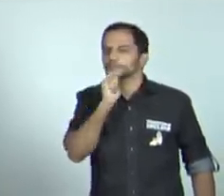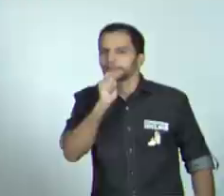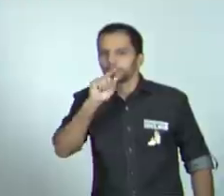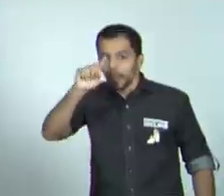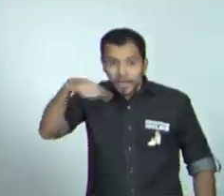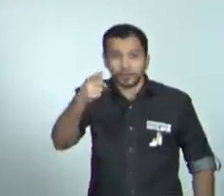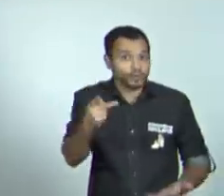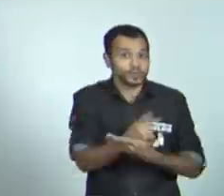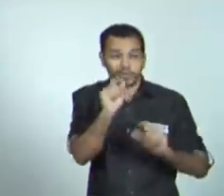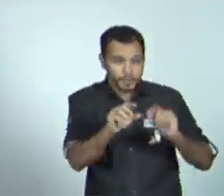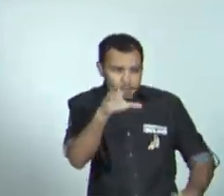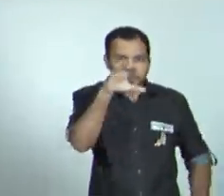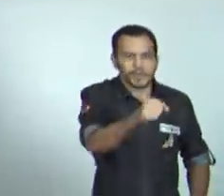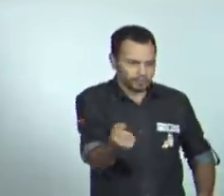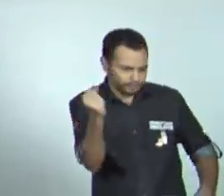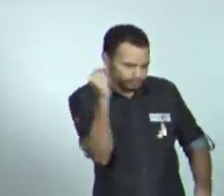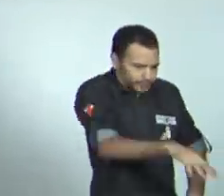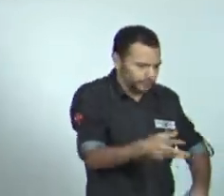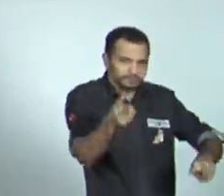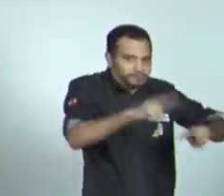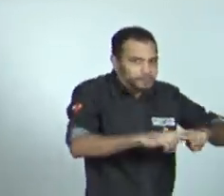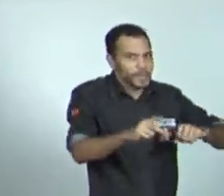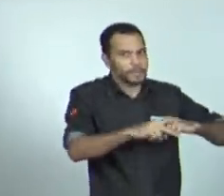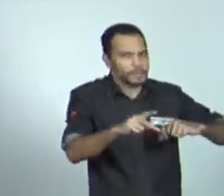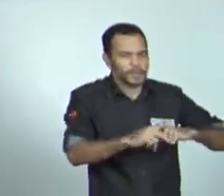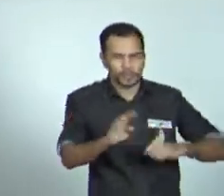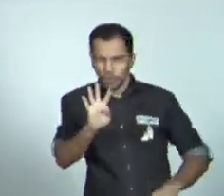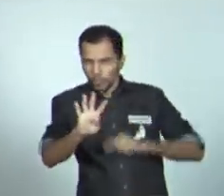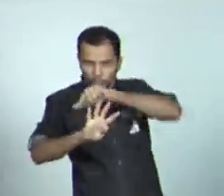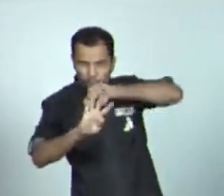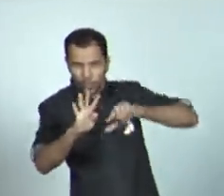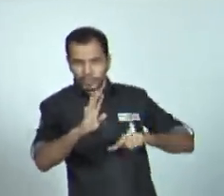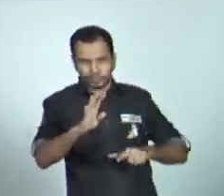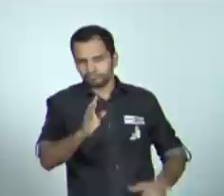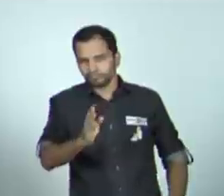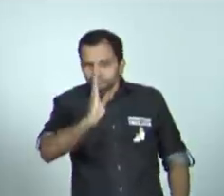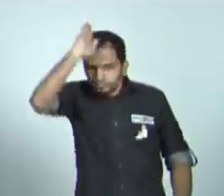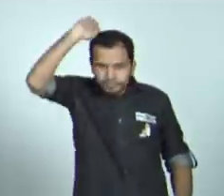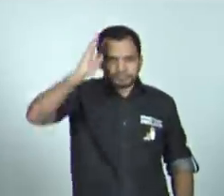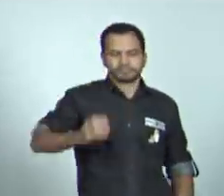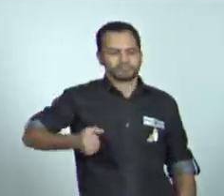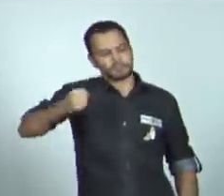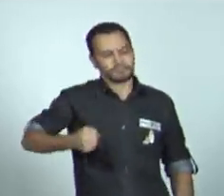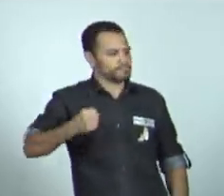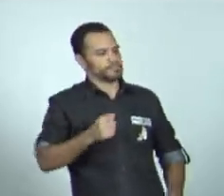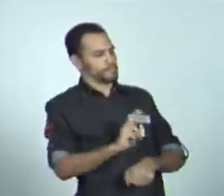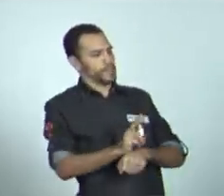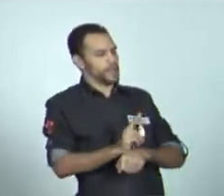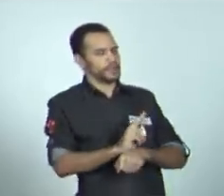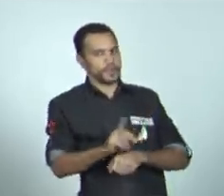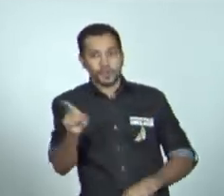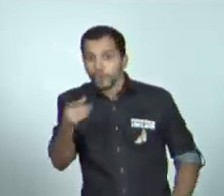para ser guardado por quatro escoltas de quatro soldados cada uma herodes pretendia